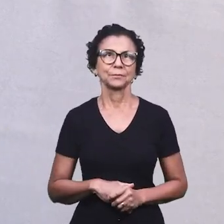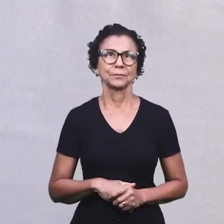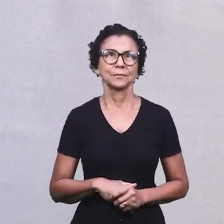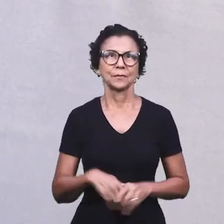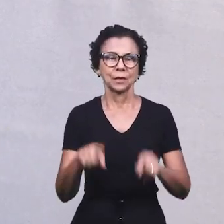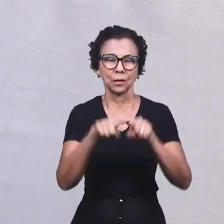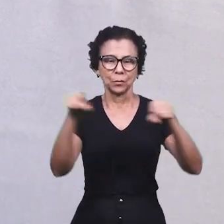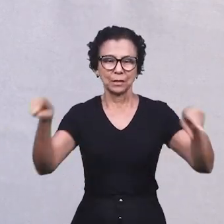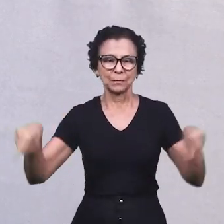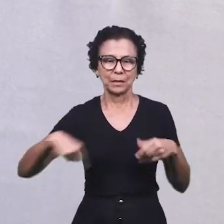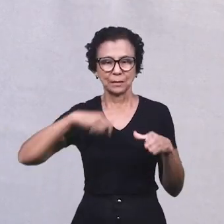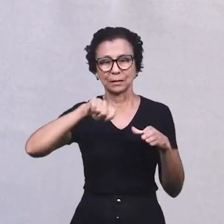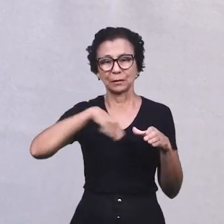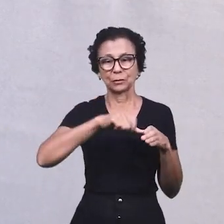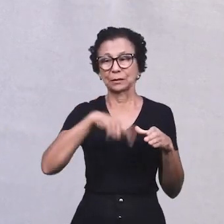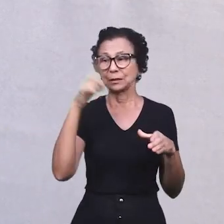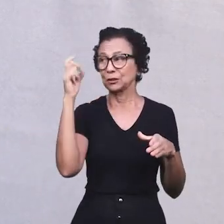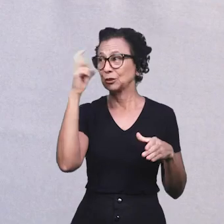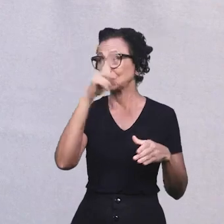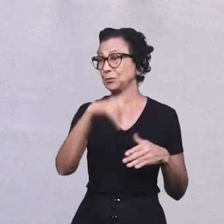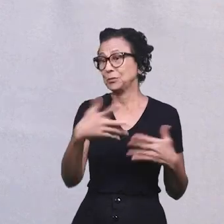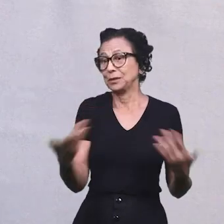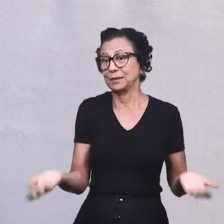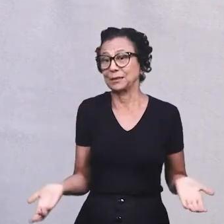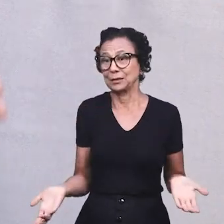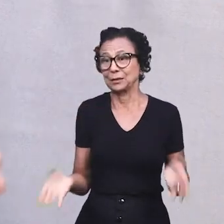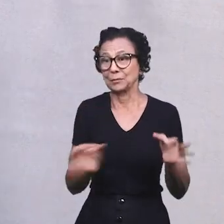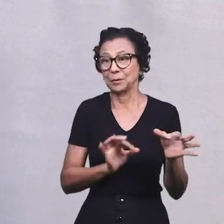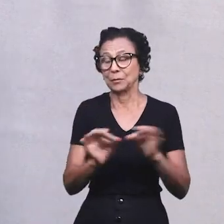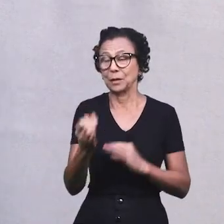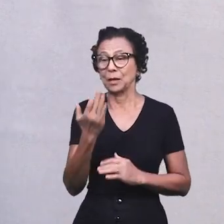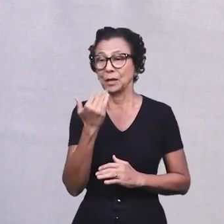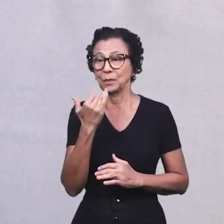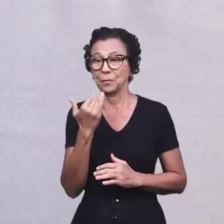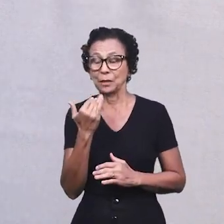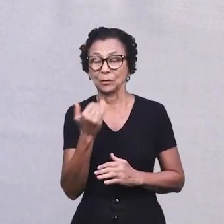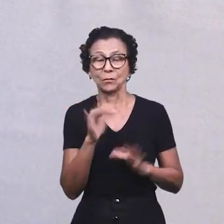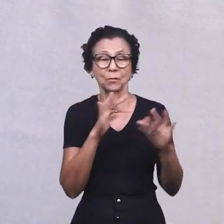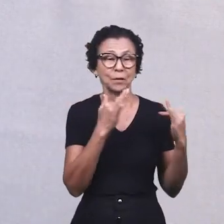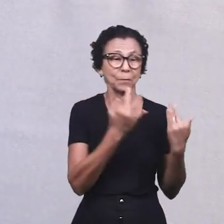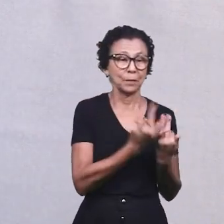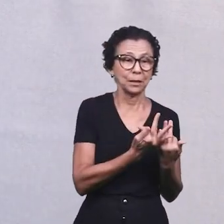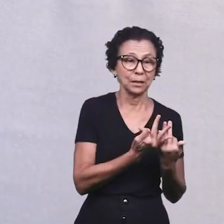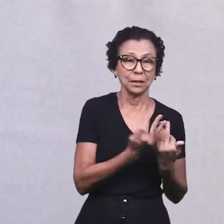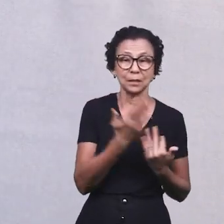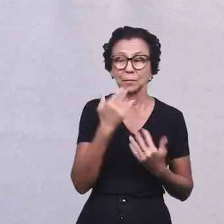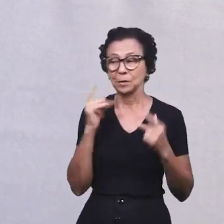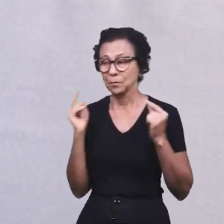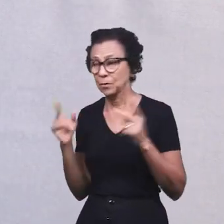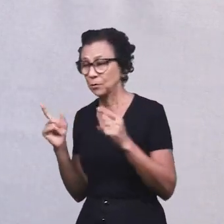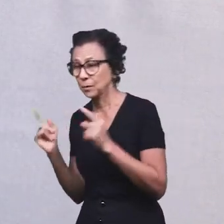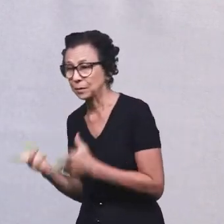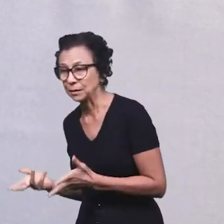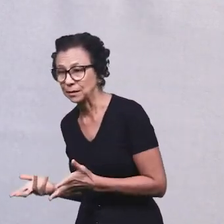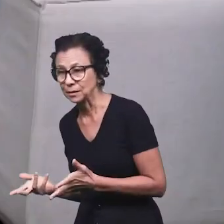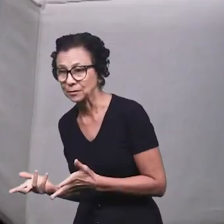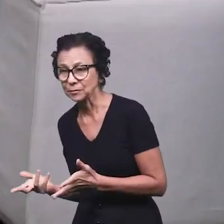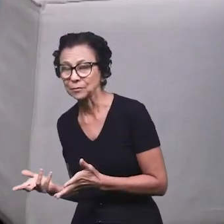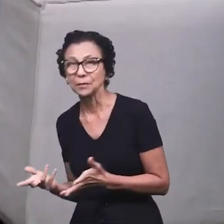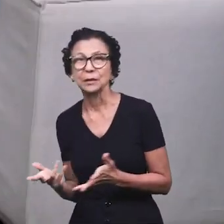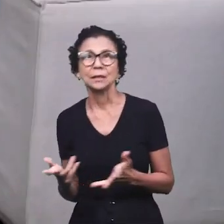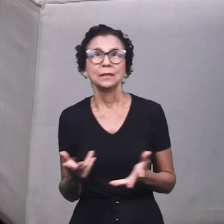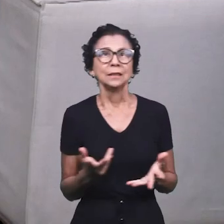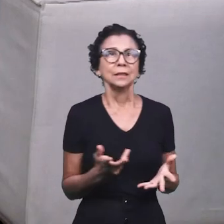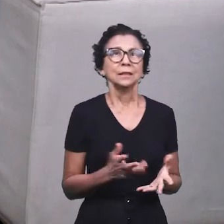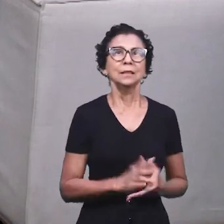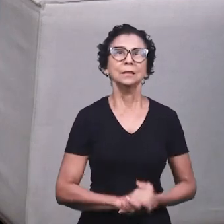mais difícil, né? Porque a cozinha é uma só, onde vai ser feito o alimento da sua família e o alimento para vender. O que está pronto é para vender ou é para comer,